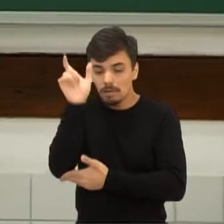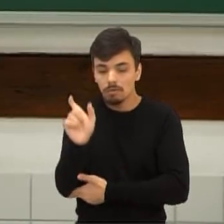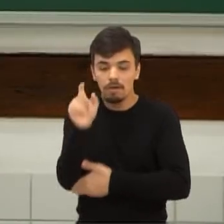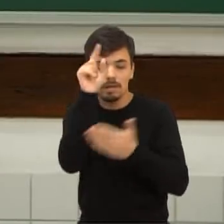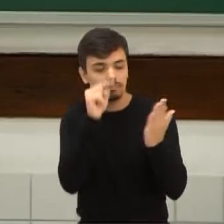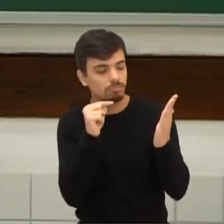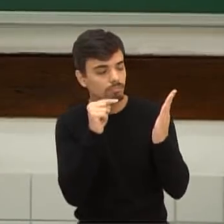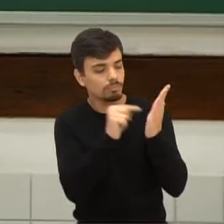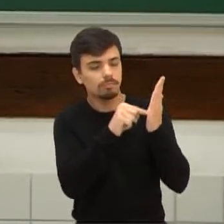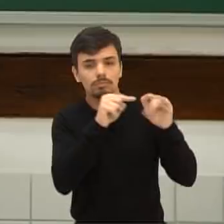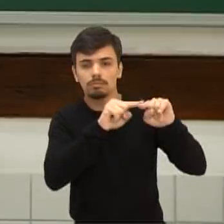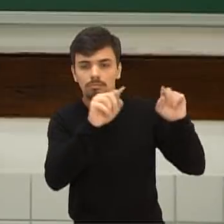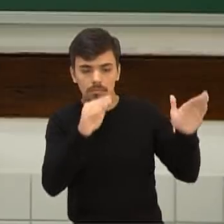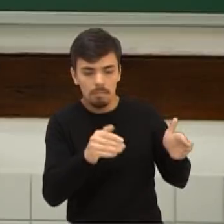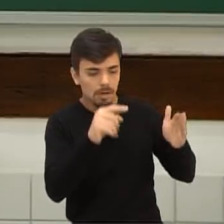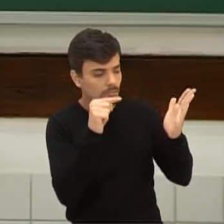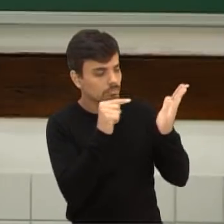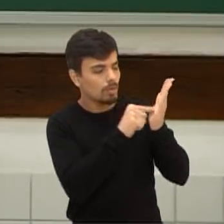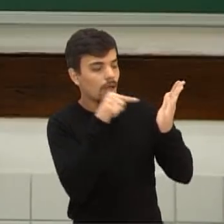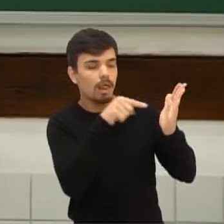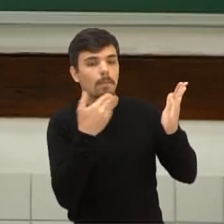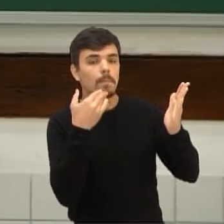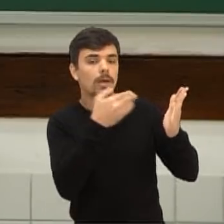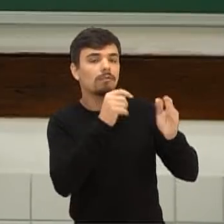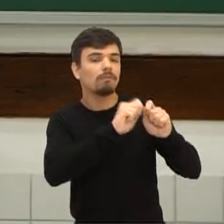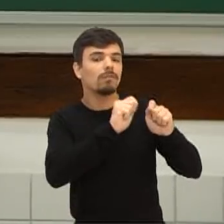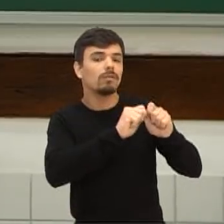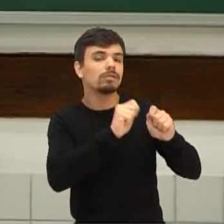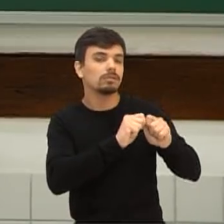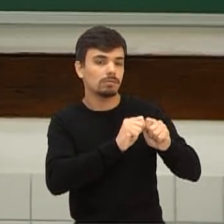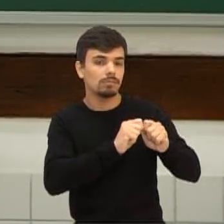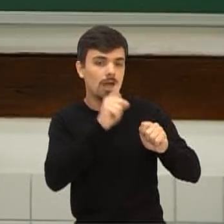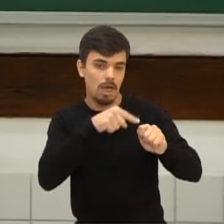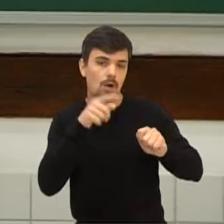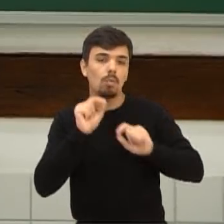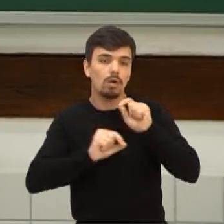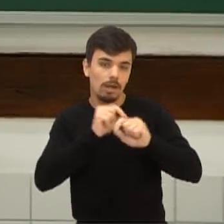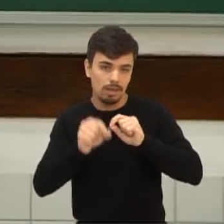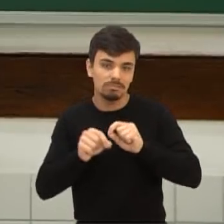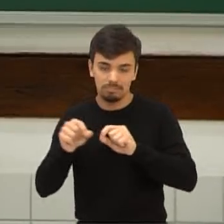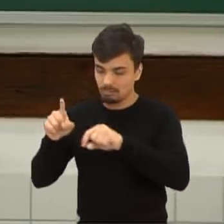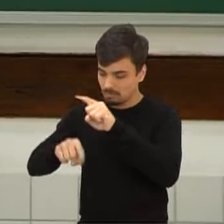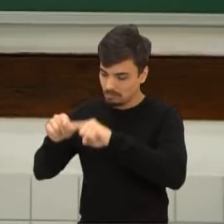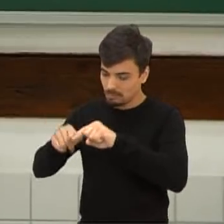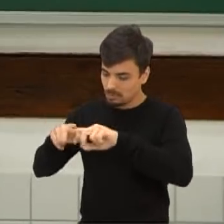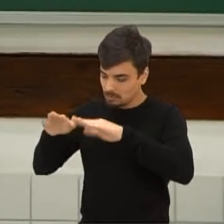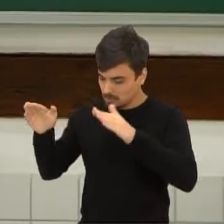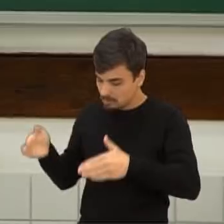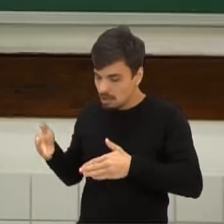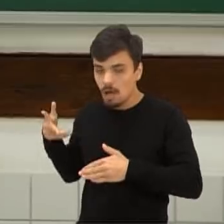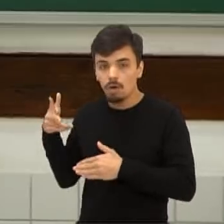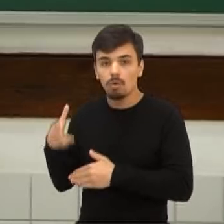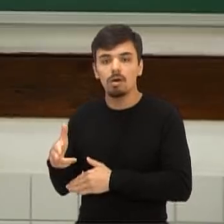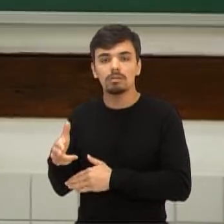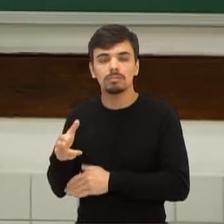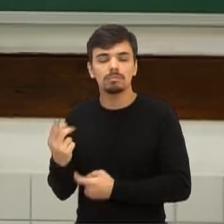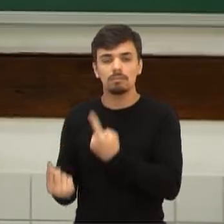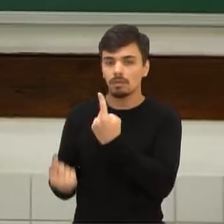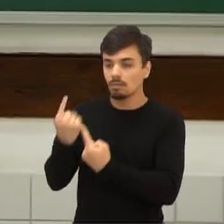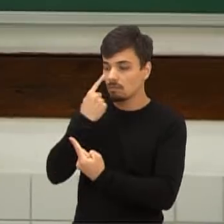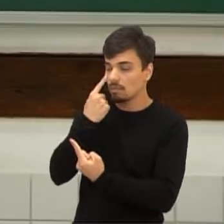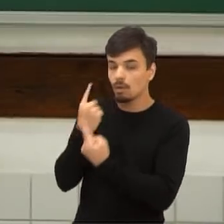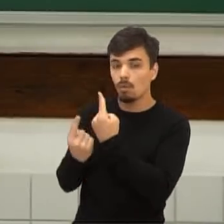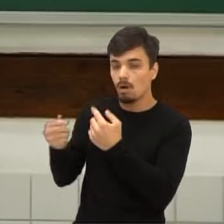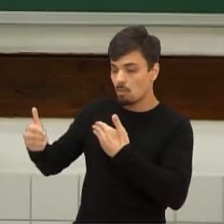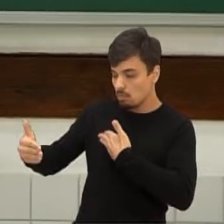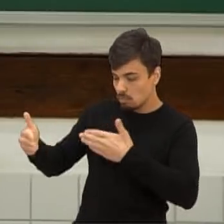máquina o que ela tem que fazer. Nesse caso, é uma máquina de corte. Nós temos que ver qual vai ser a caixa que